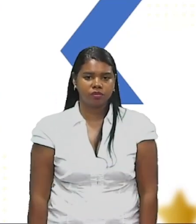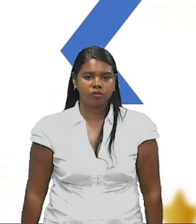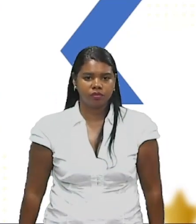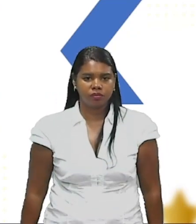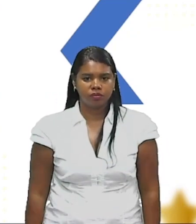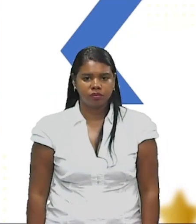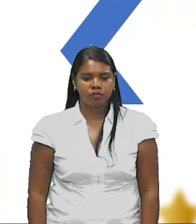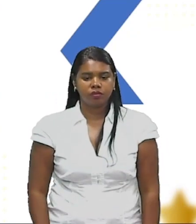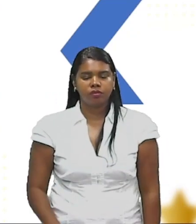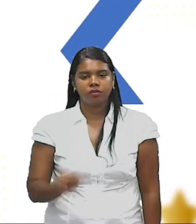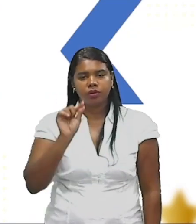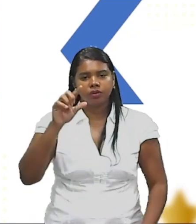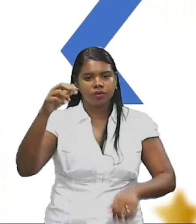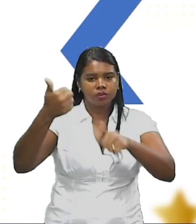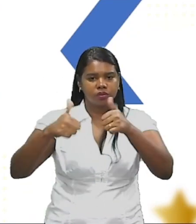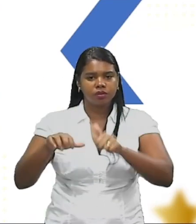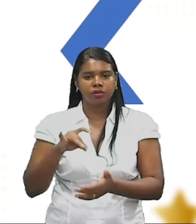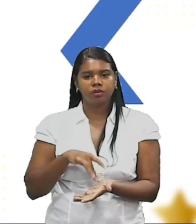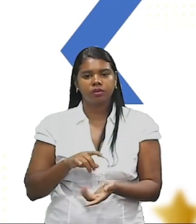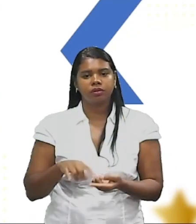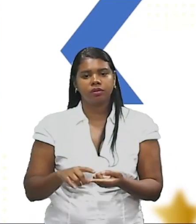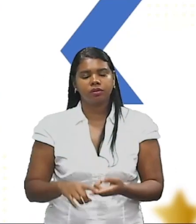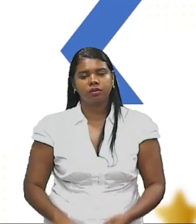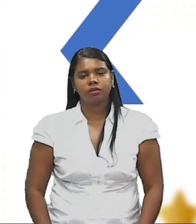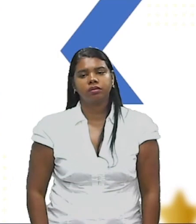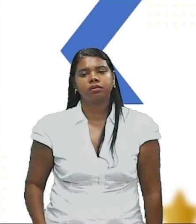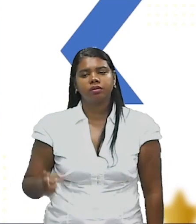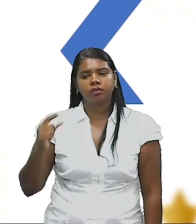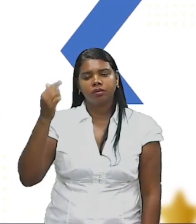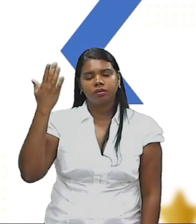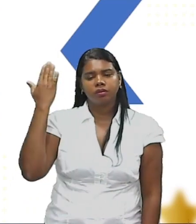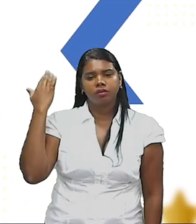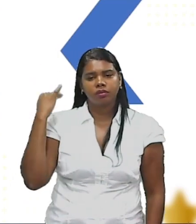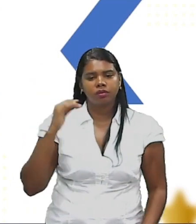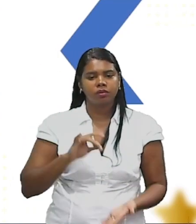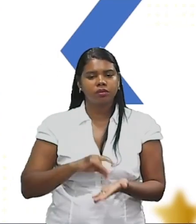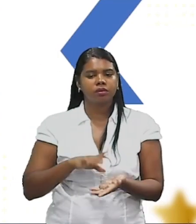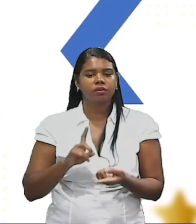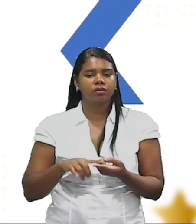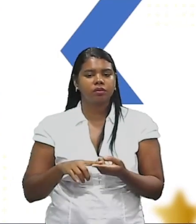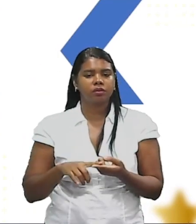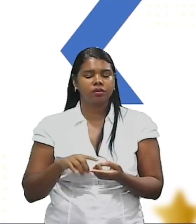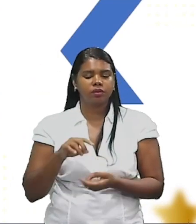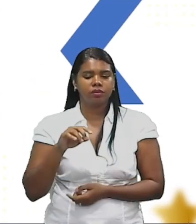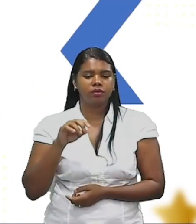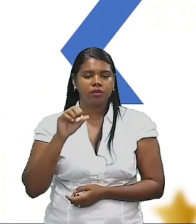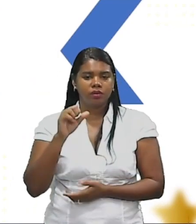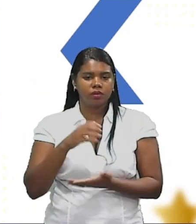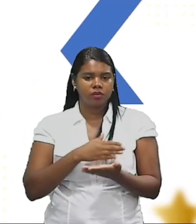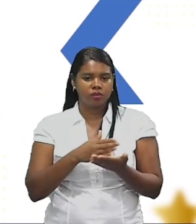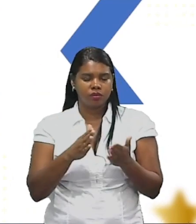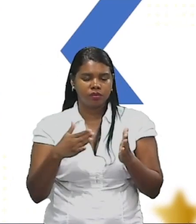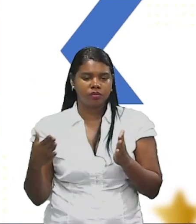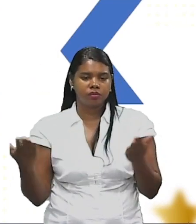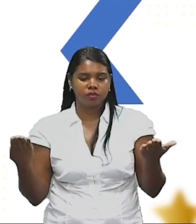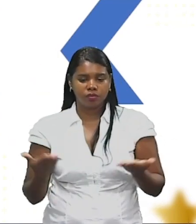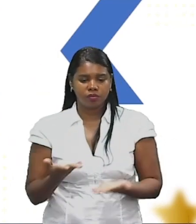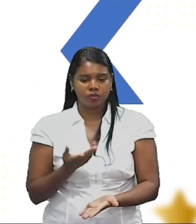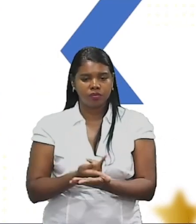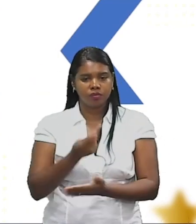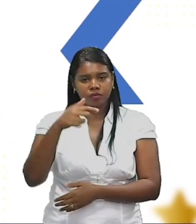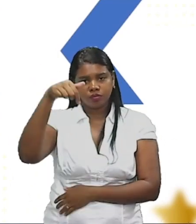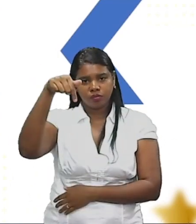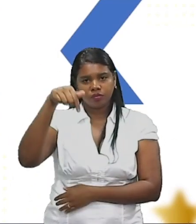o que é que você verifica? Antigamente, na versão anterior, eram 8 princípios. Hoje, são